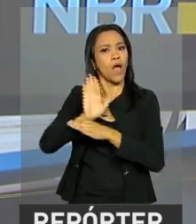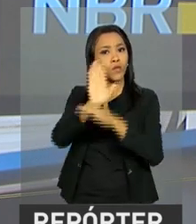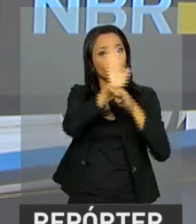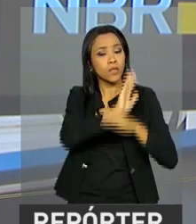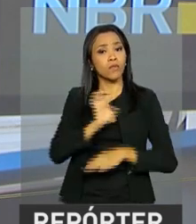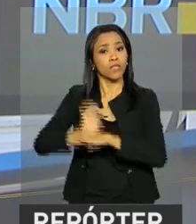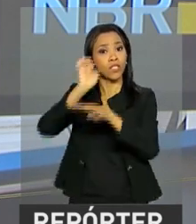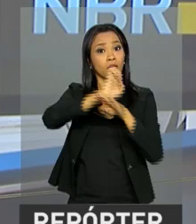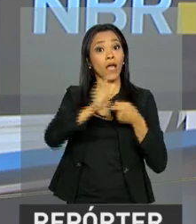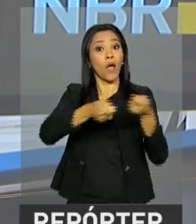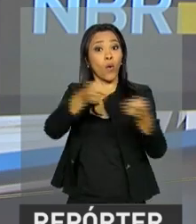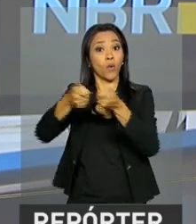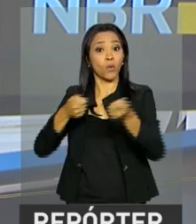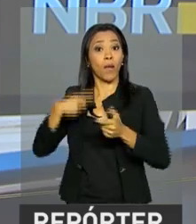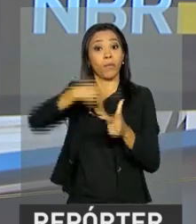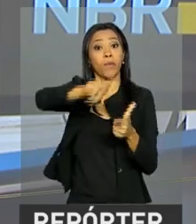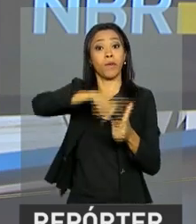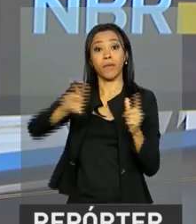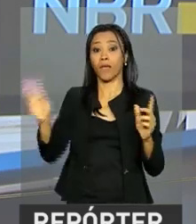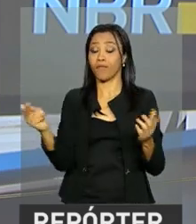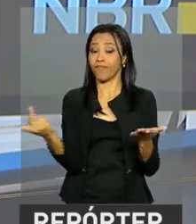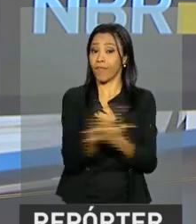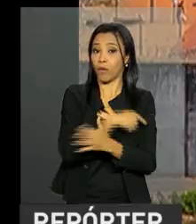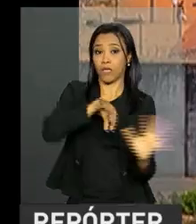a controlar problemas nos presídios.